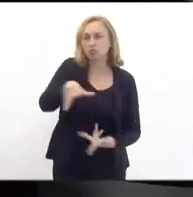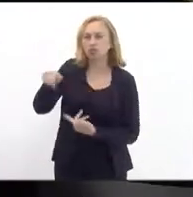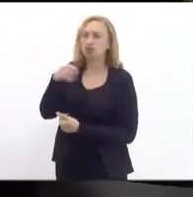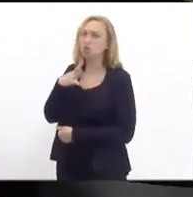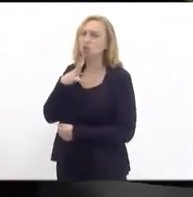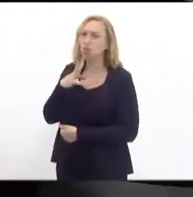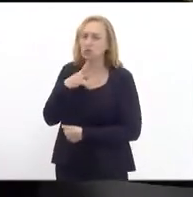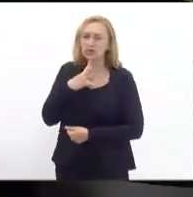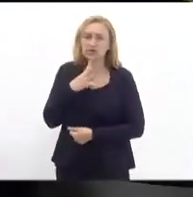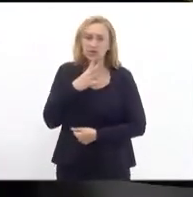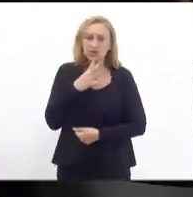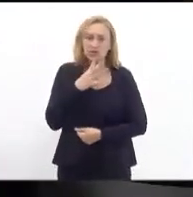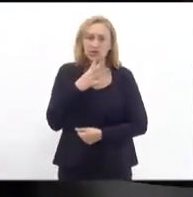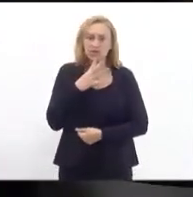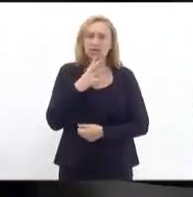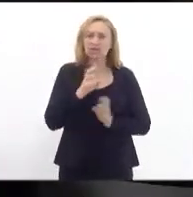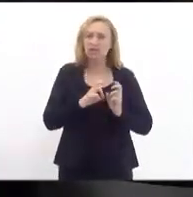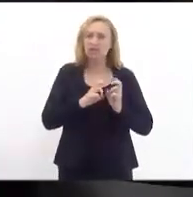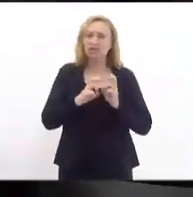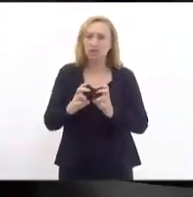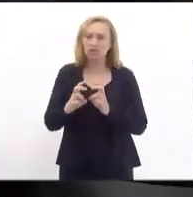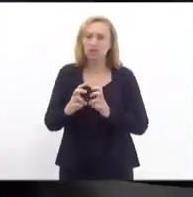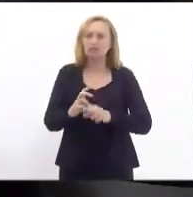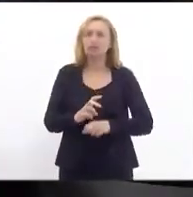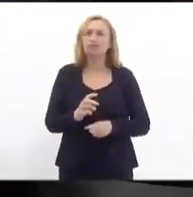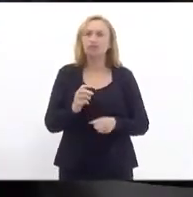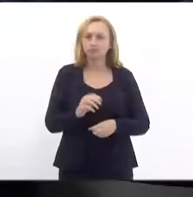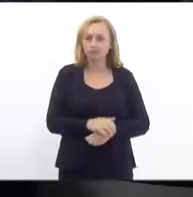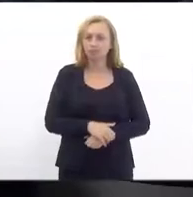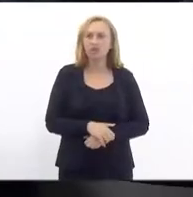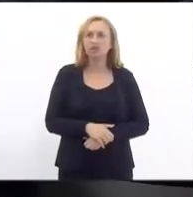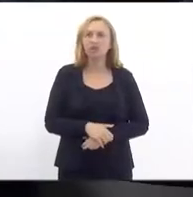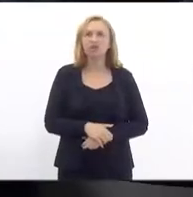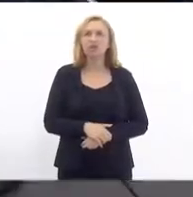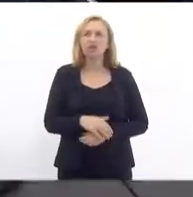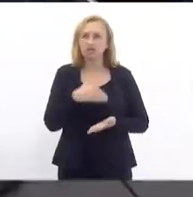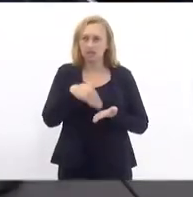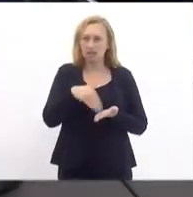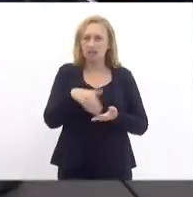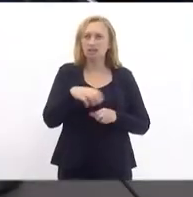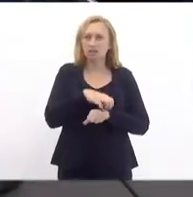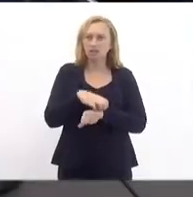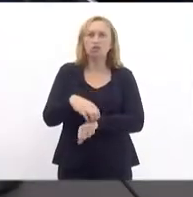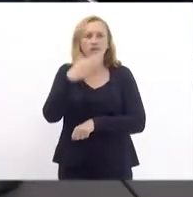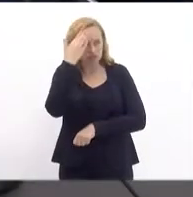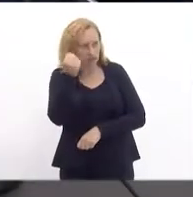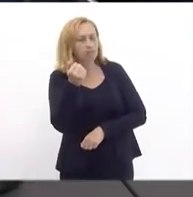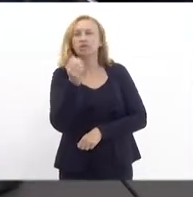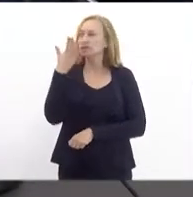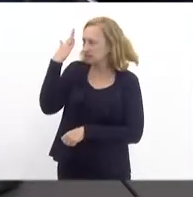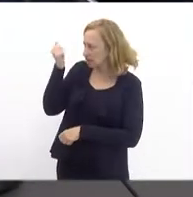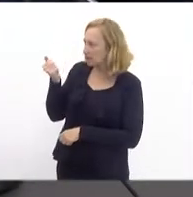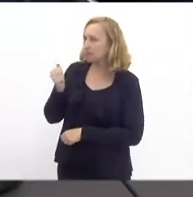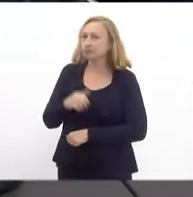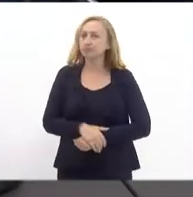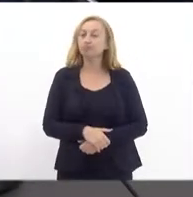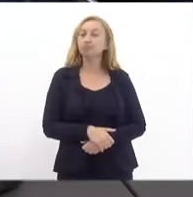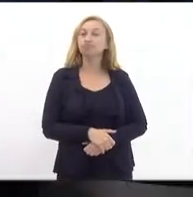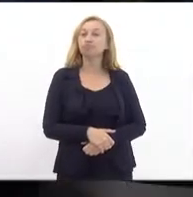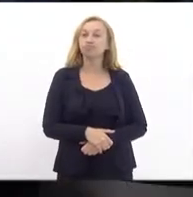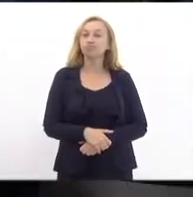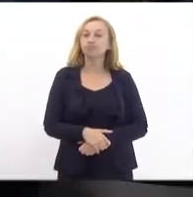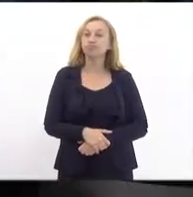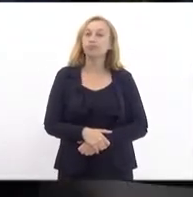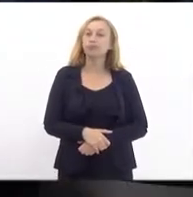questão da rede ferroviária e da composição de trens. Isso, isso. Isso a Secretaria de Transporte sabe? Sabe, claro. Perfeito. Eu queria que a